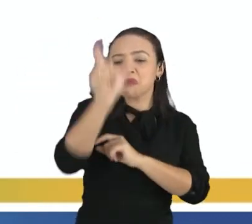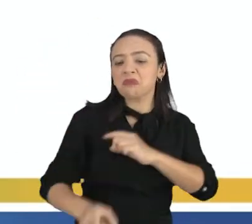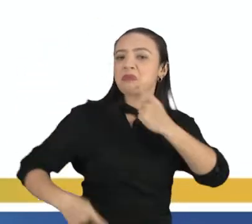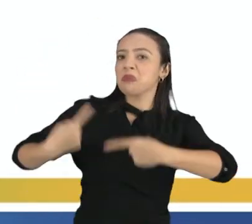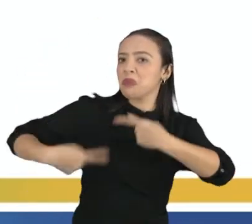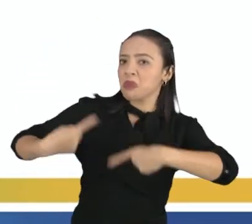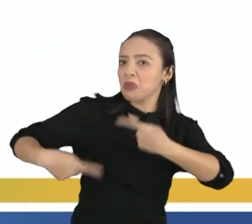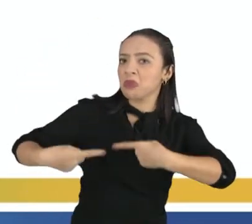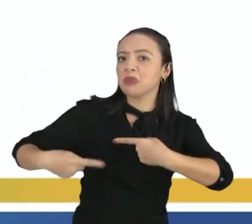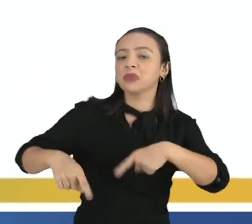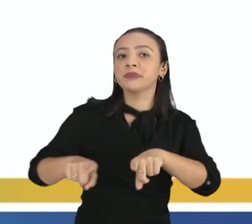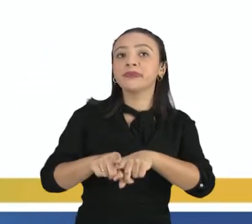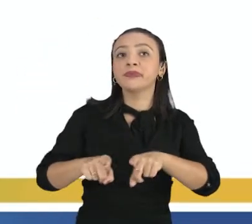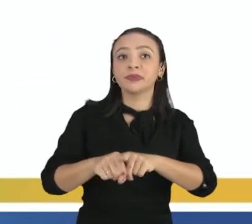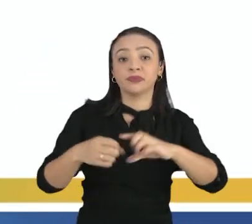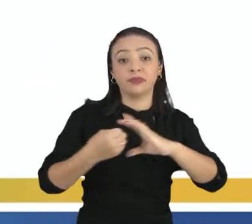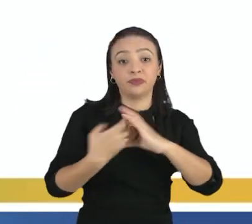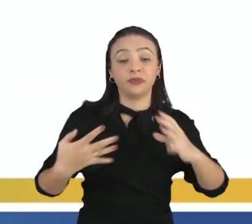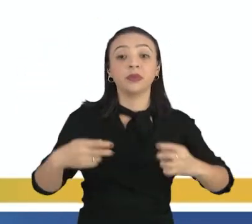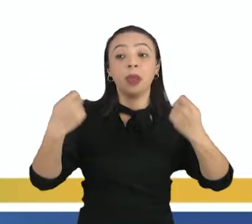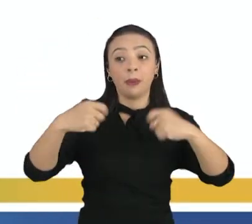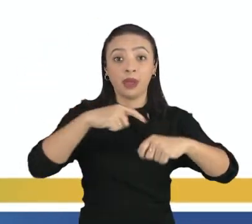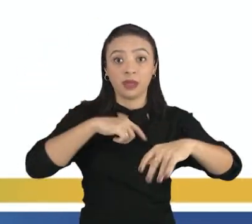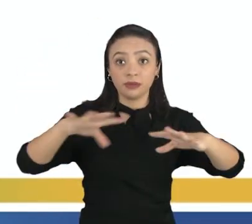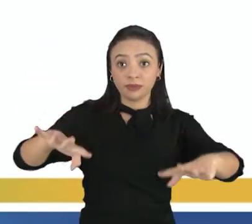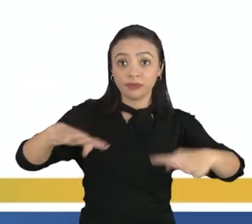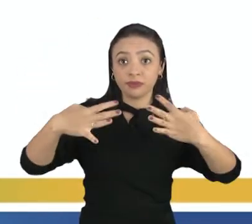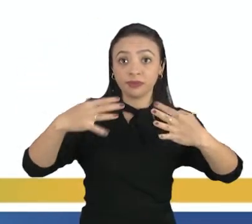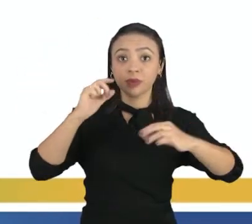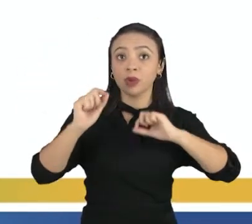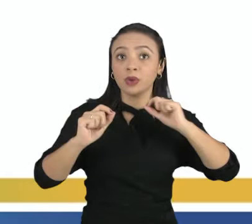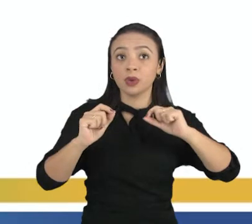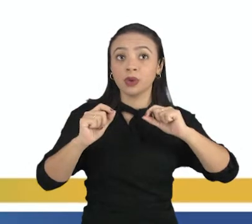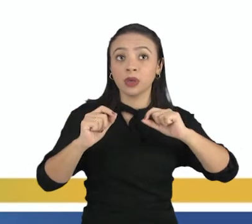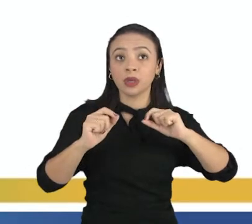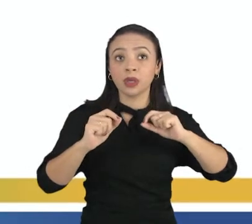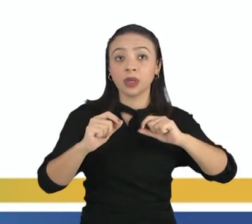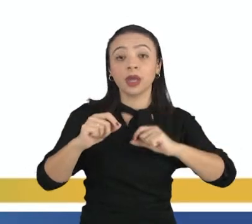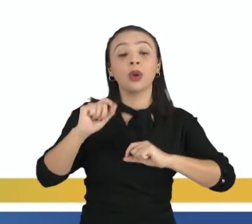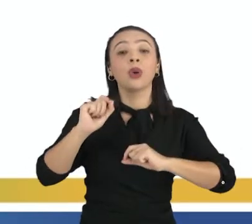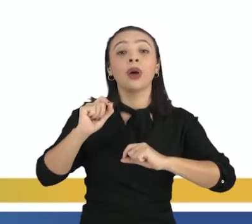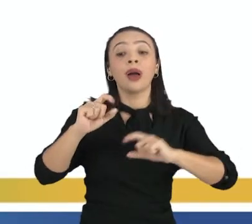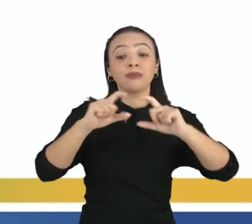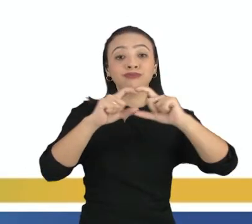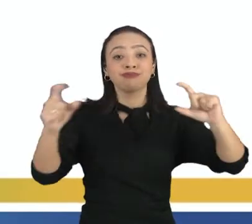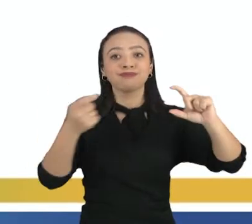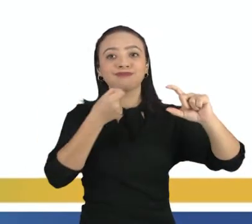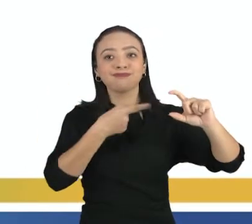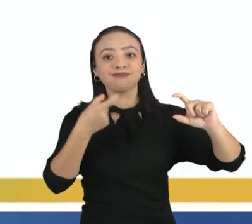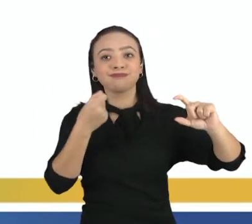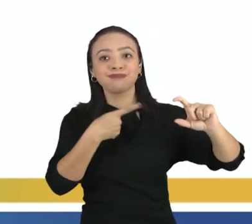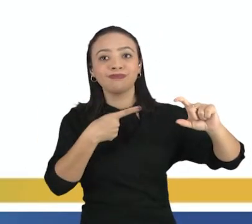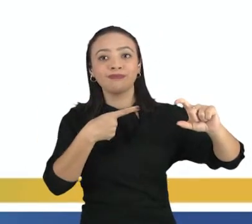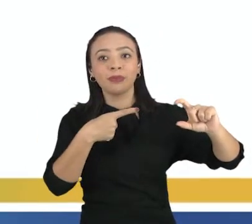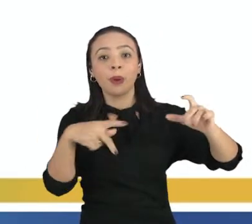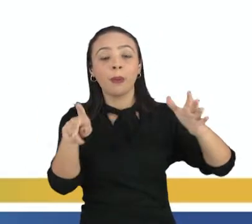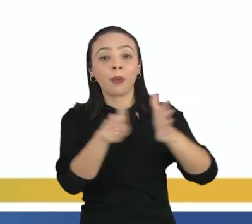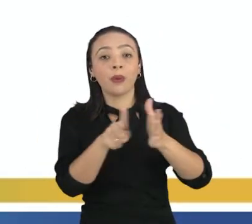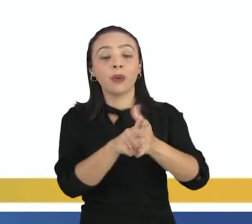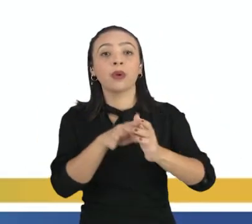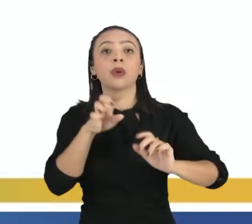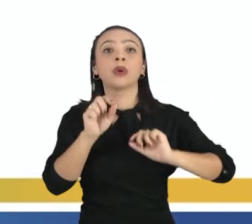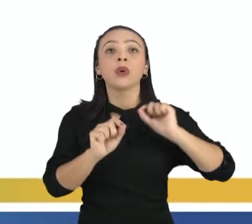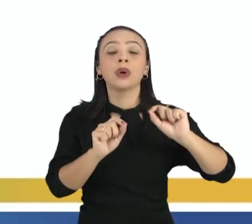Outro aspecto para o qual devemos atentar diz respeito ao fato de a charge Expressa na língua